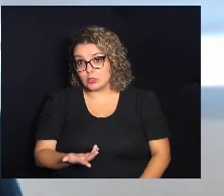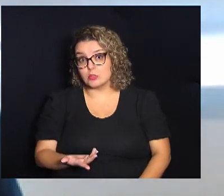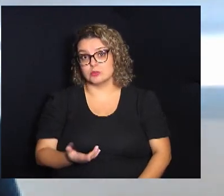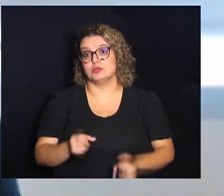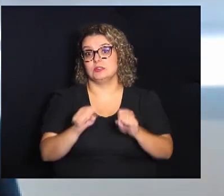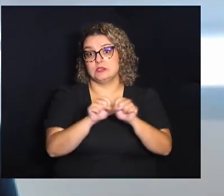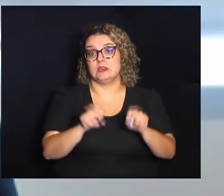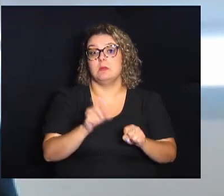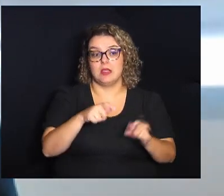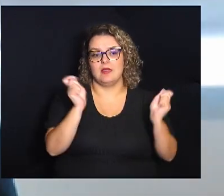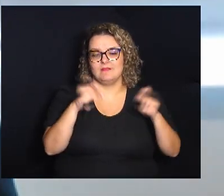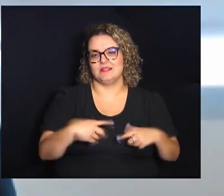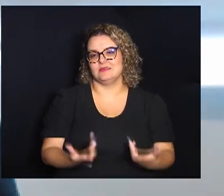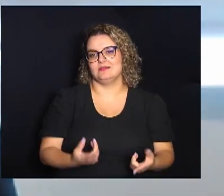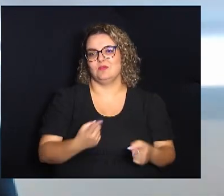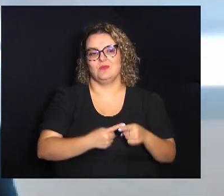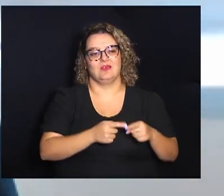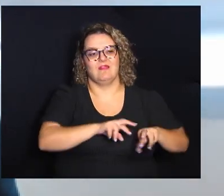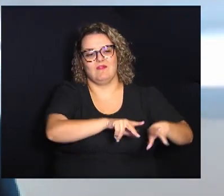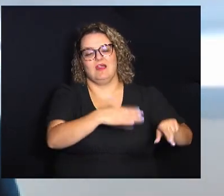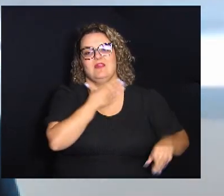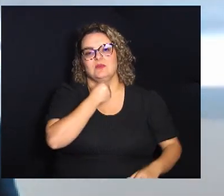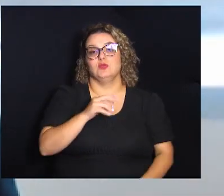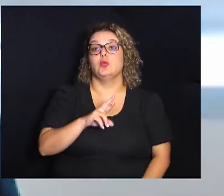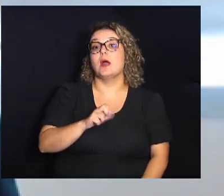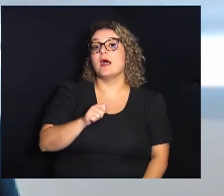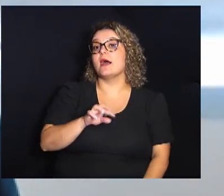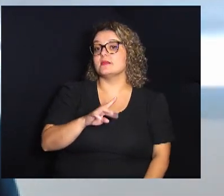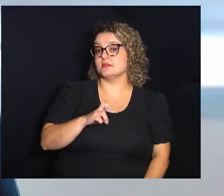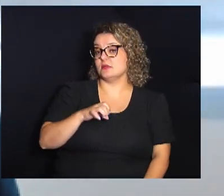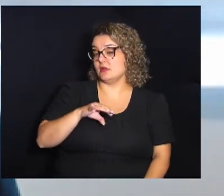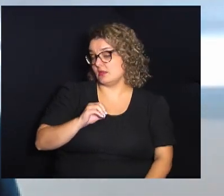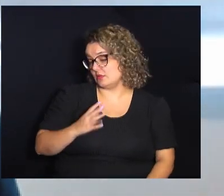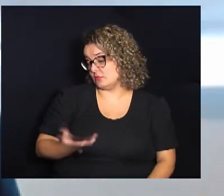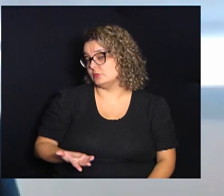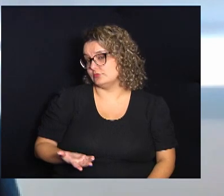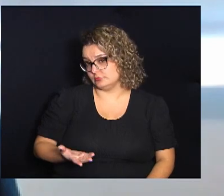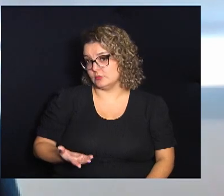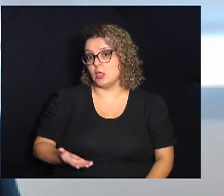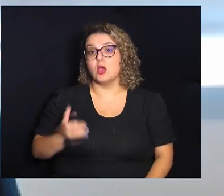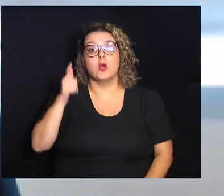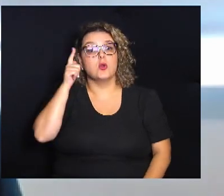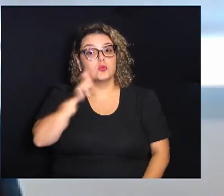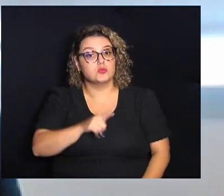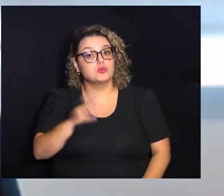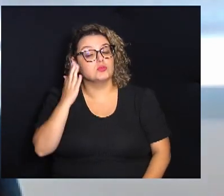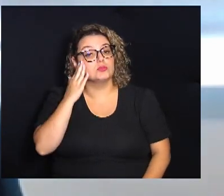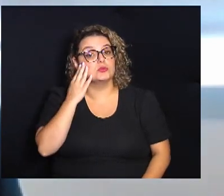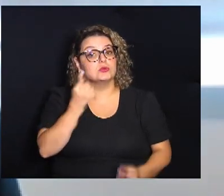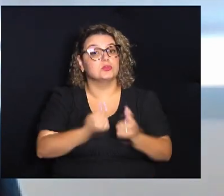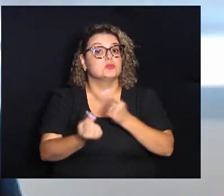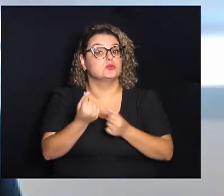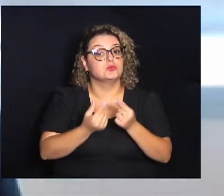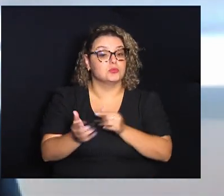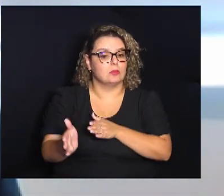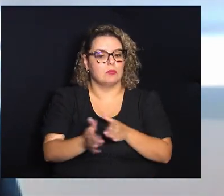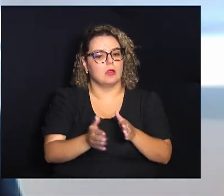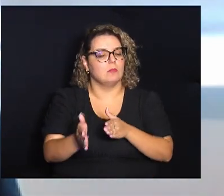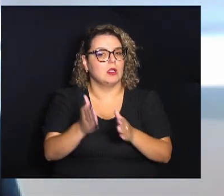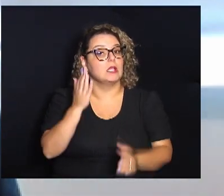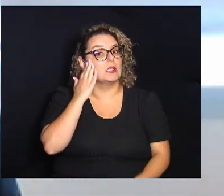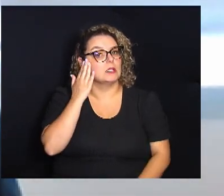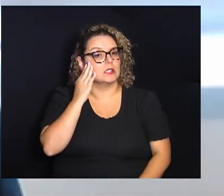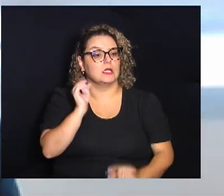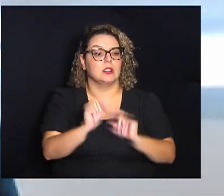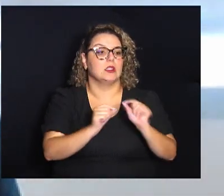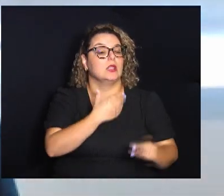muito eficiente nessa questão do rastreio, né? Você consegue entender o caminho do dinheiro, você consegue entender onde é